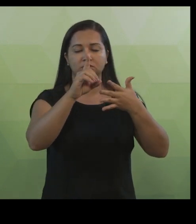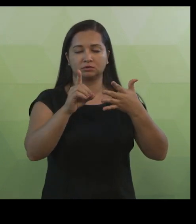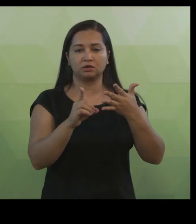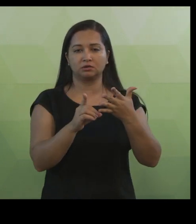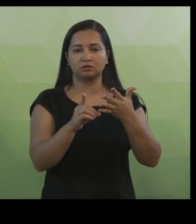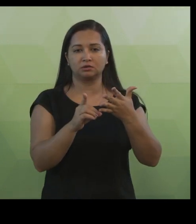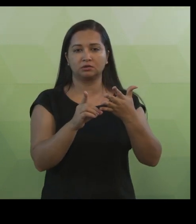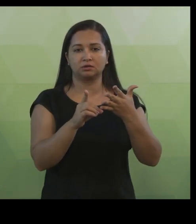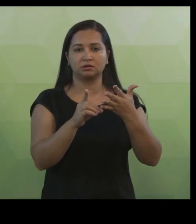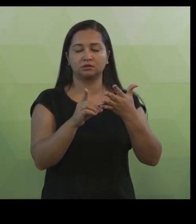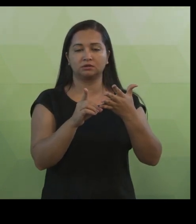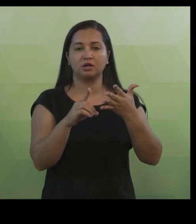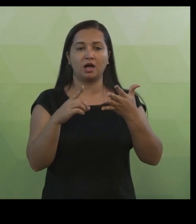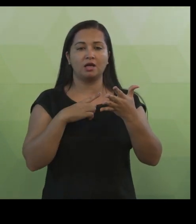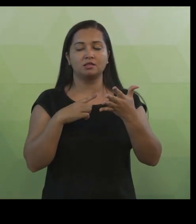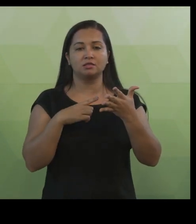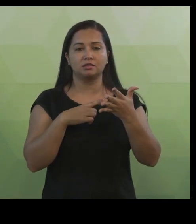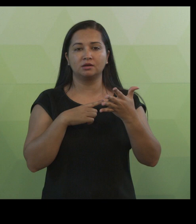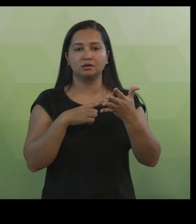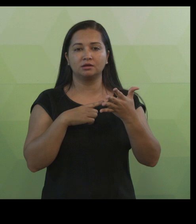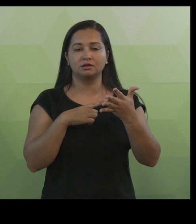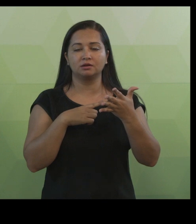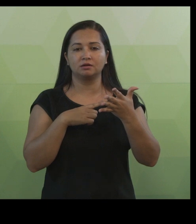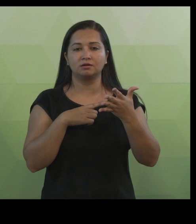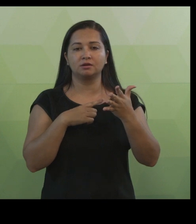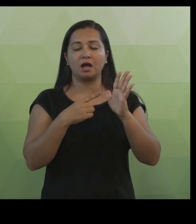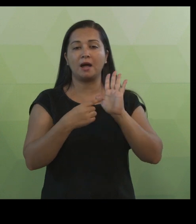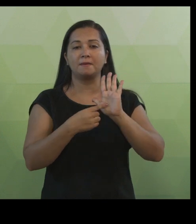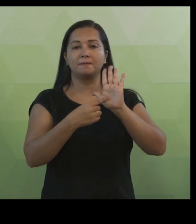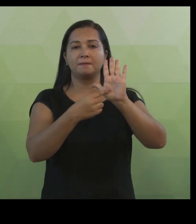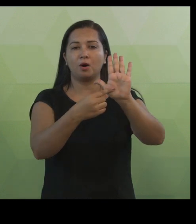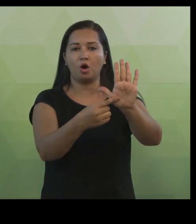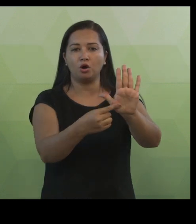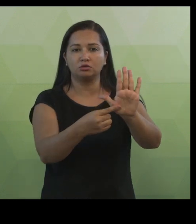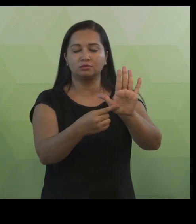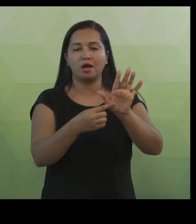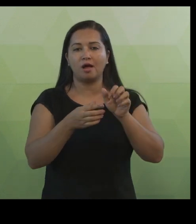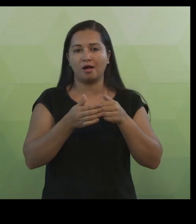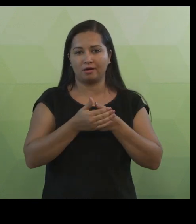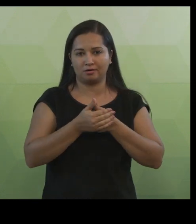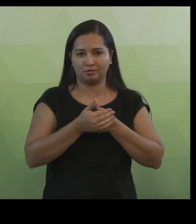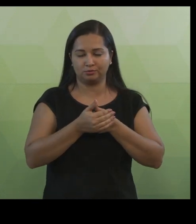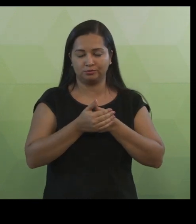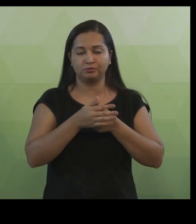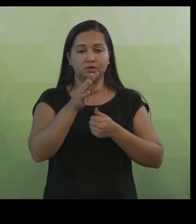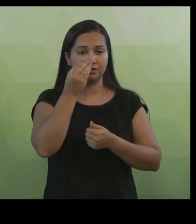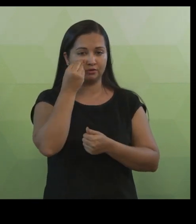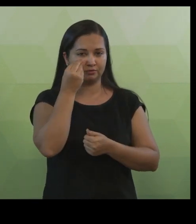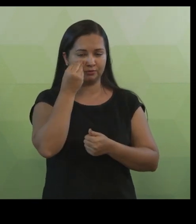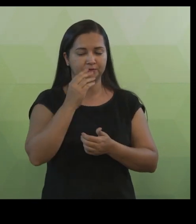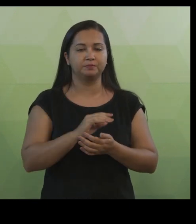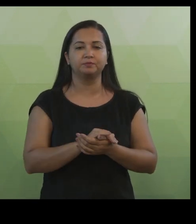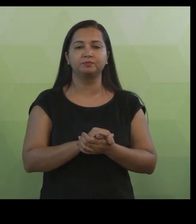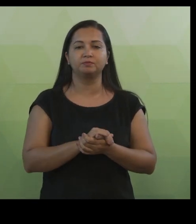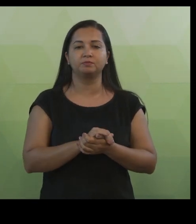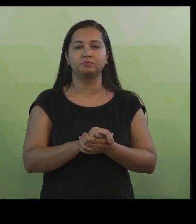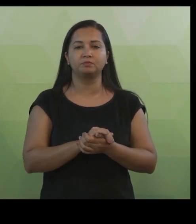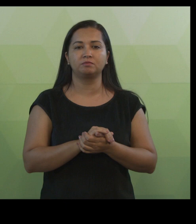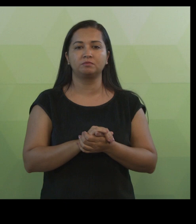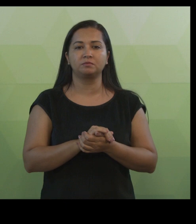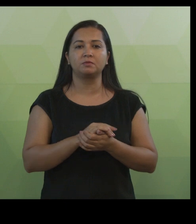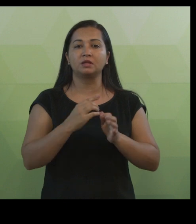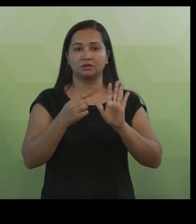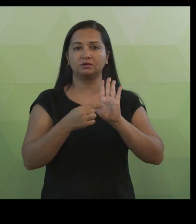Nós percebemos que na linguagem Java há a possibilidade de uma conversão de